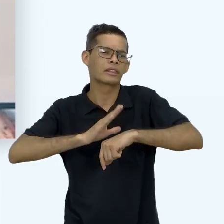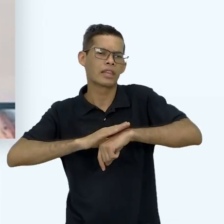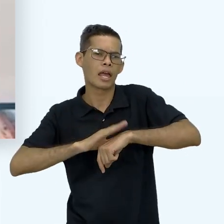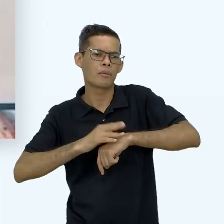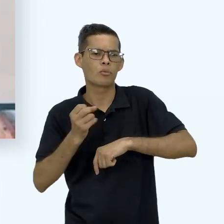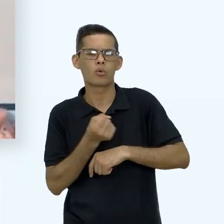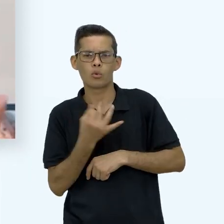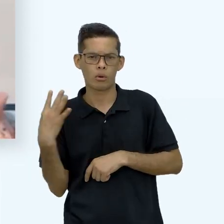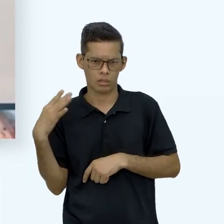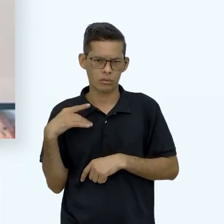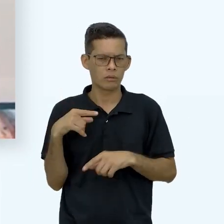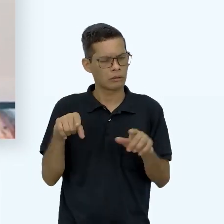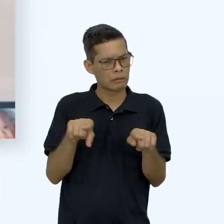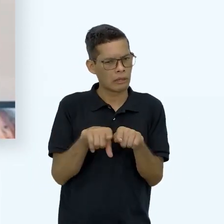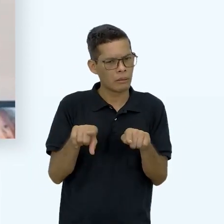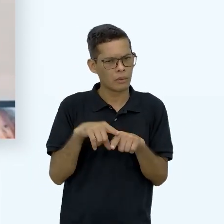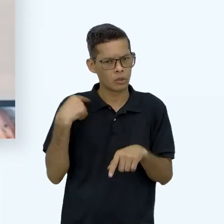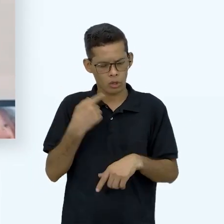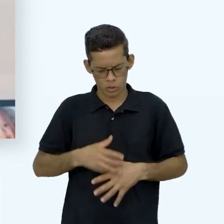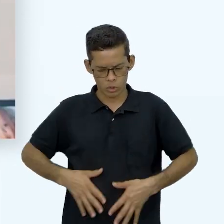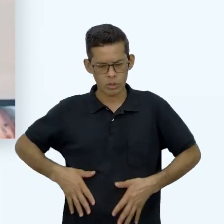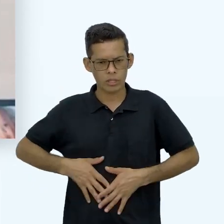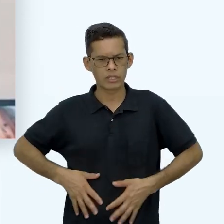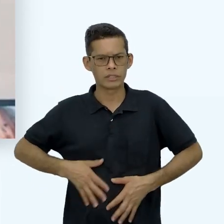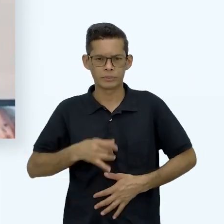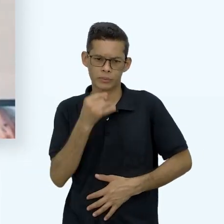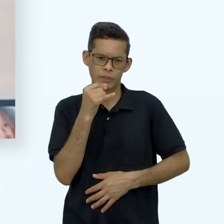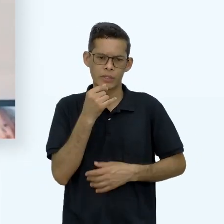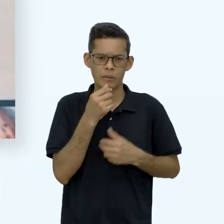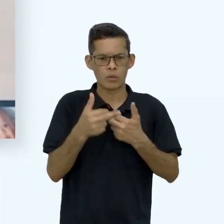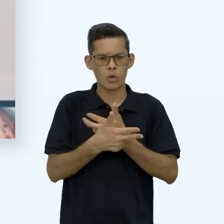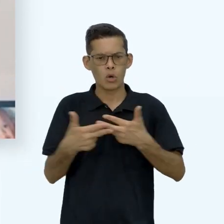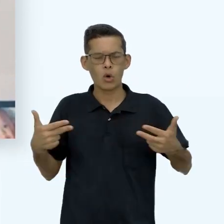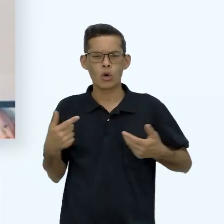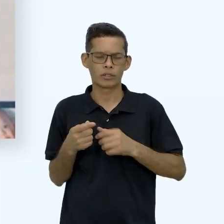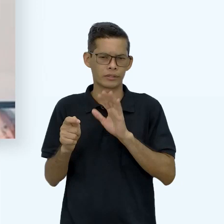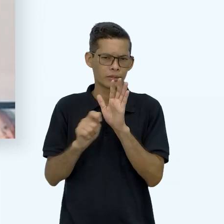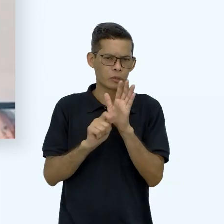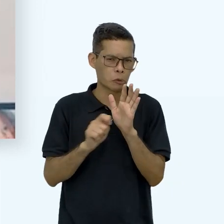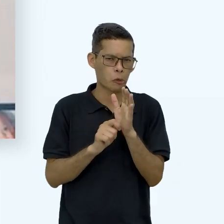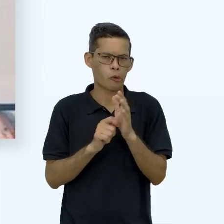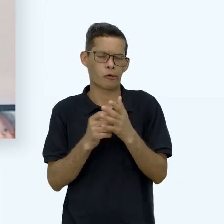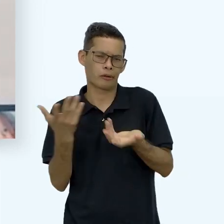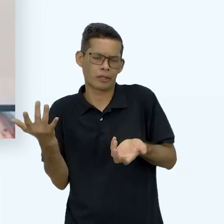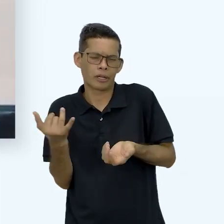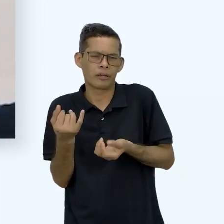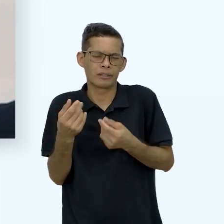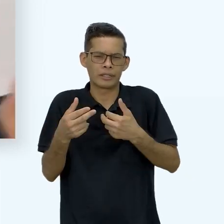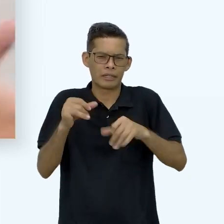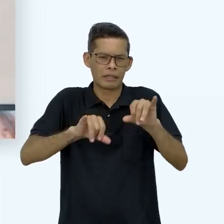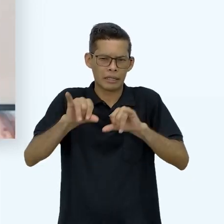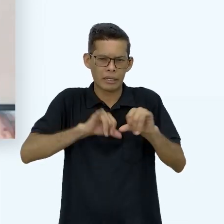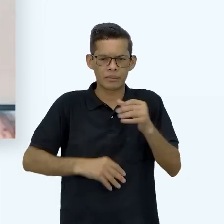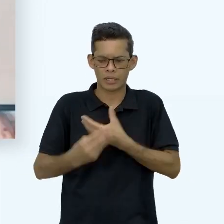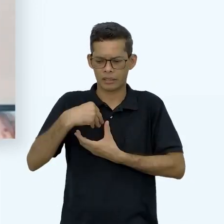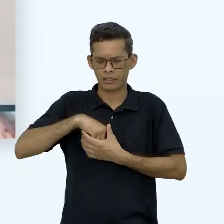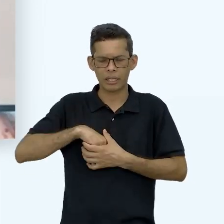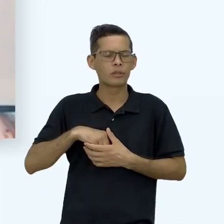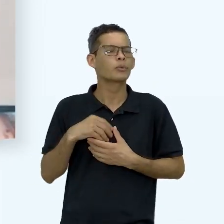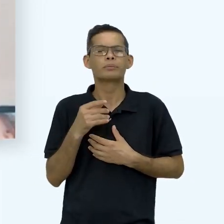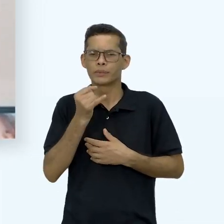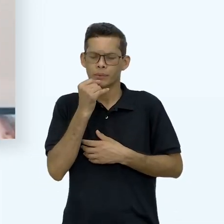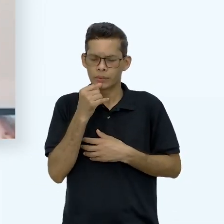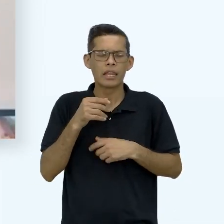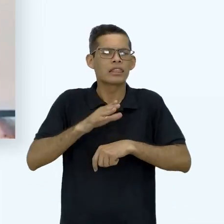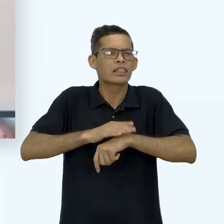o nosso organismo leva para expelir uma droga, ou pelo menos metade da droga que foi absorvida, para uma campanha de marketing, quanto tempo